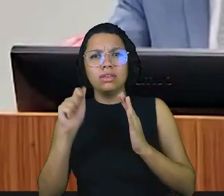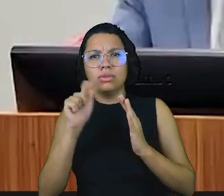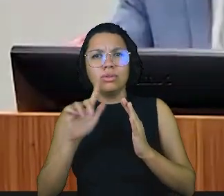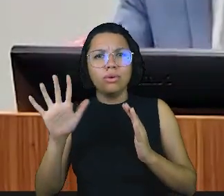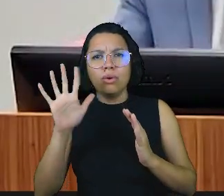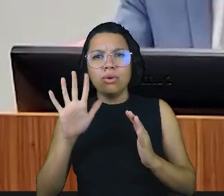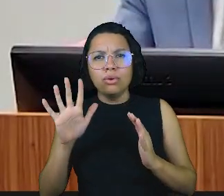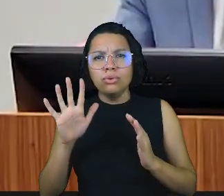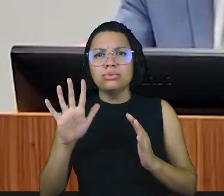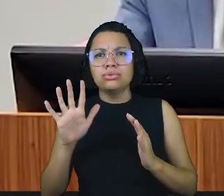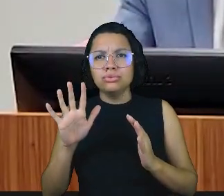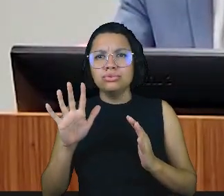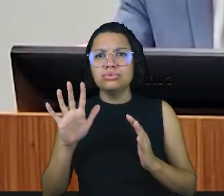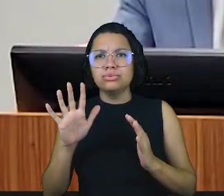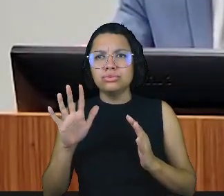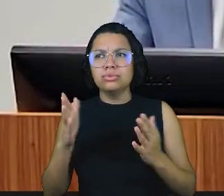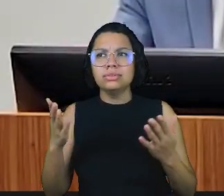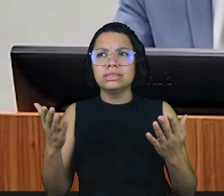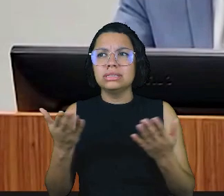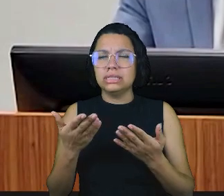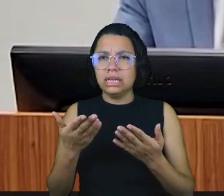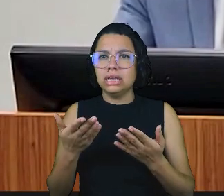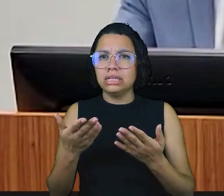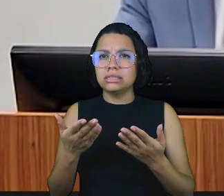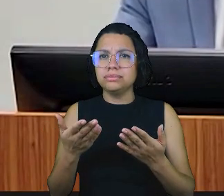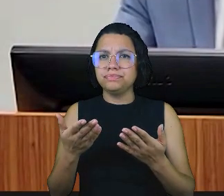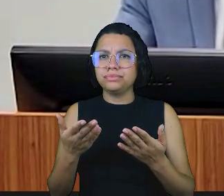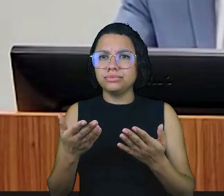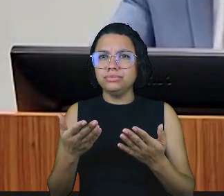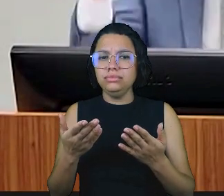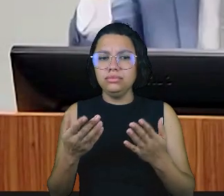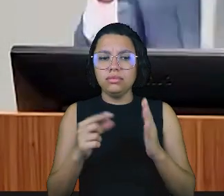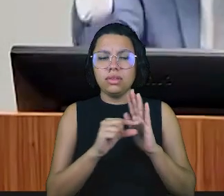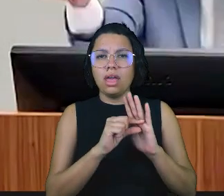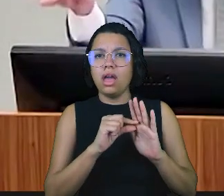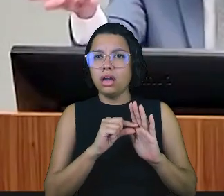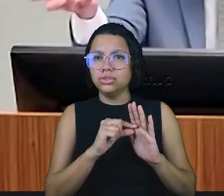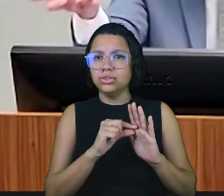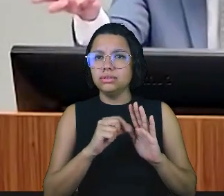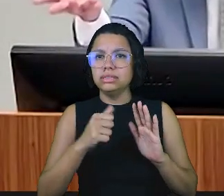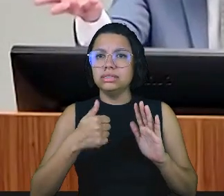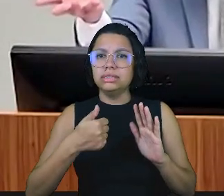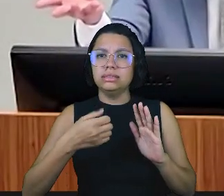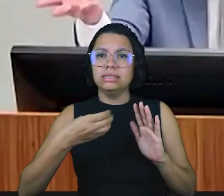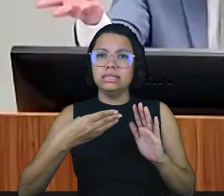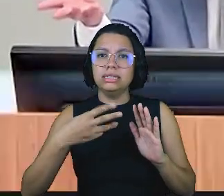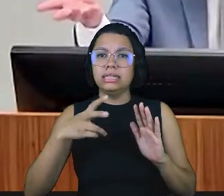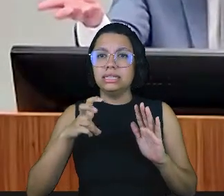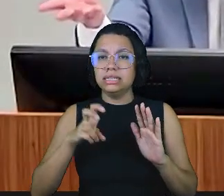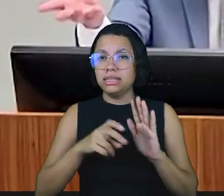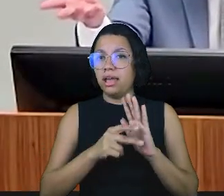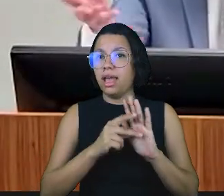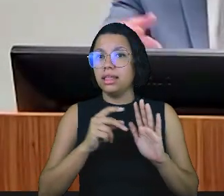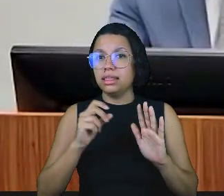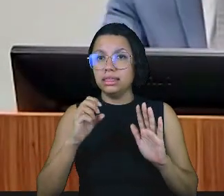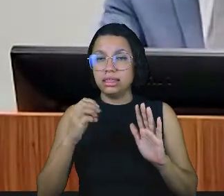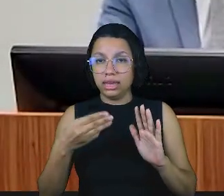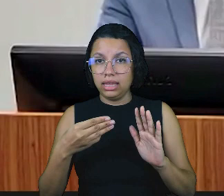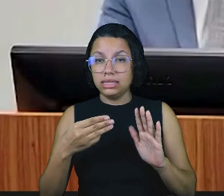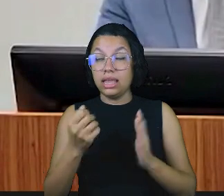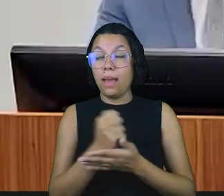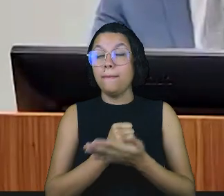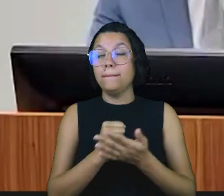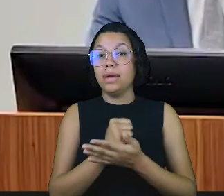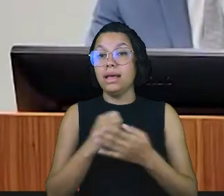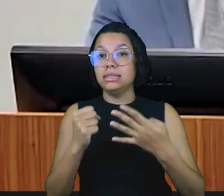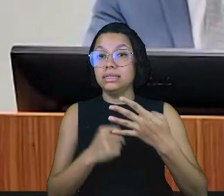elástico que foi colocado no artigo 135.3, que é a base da súmula 435, e esse